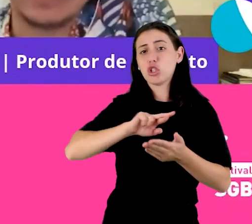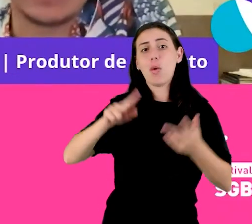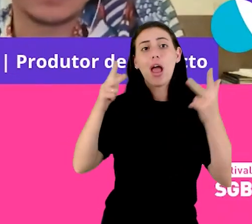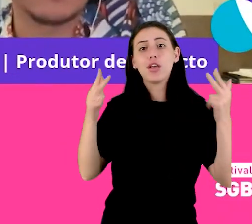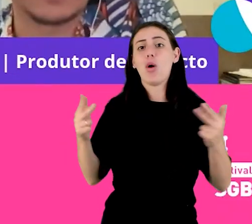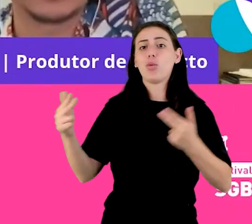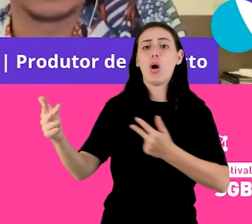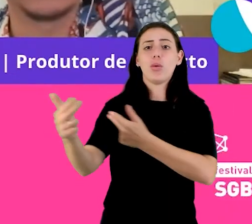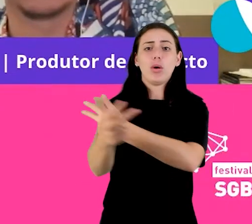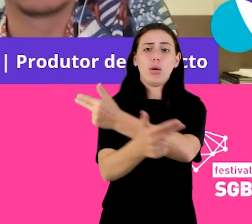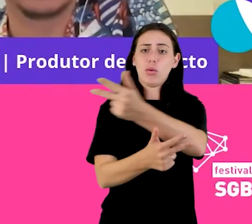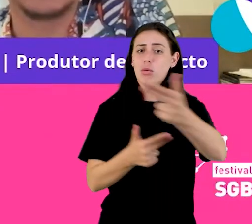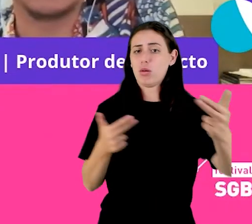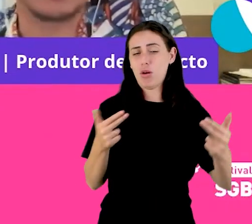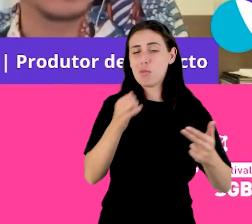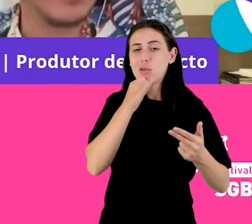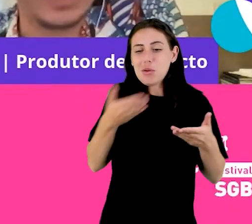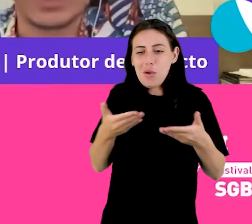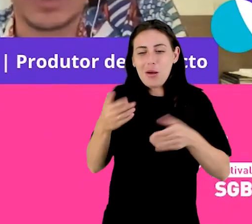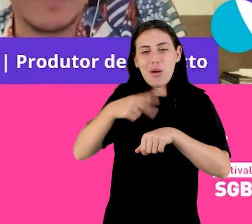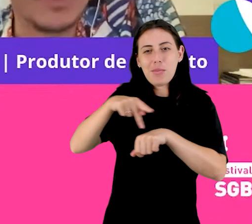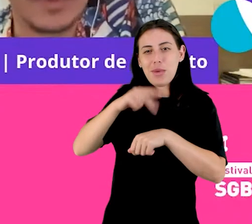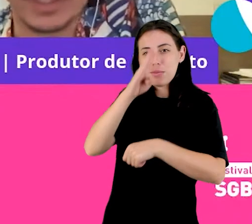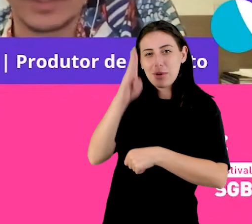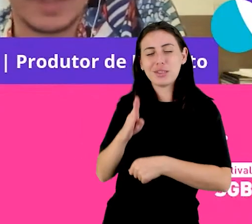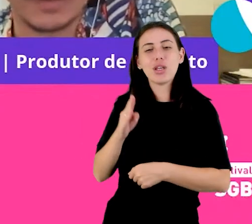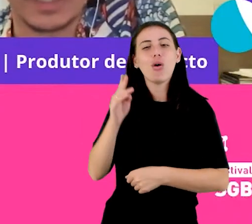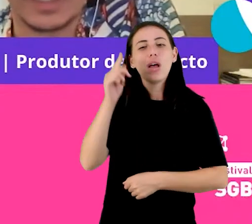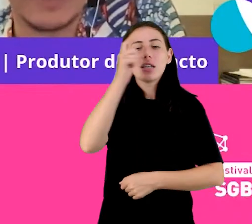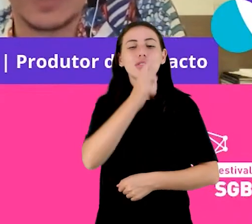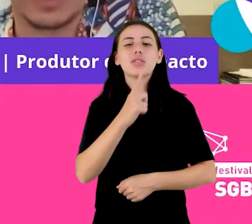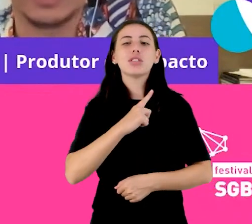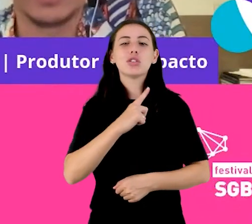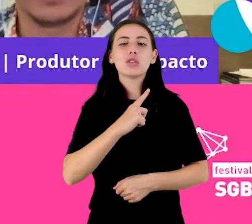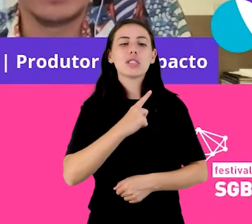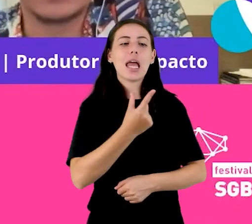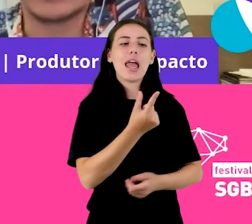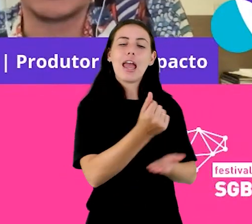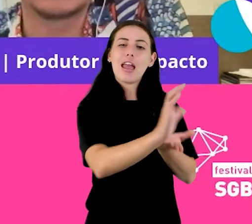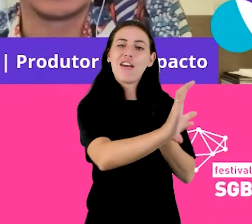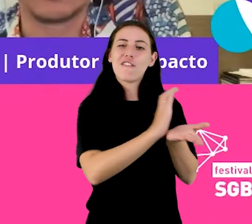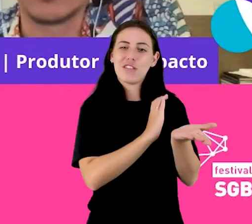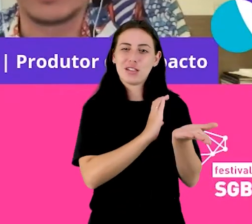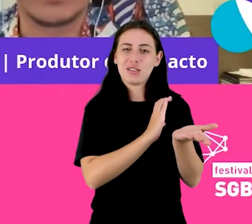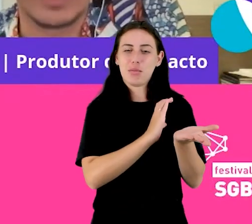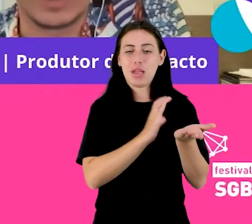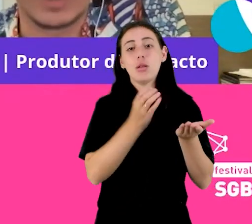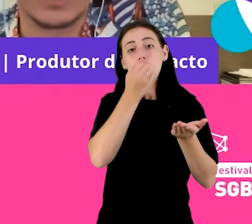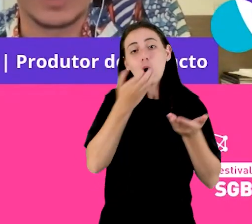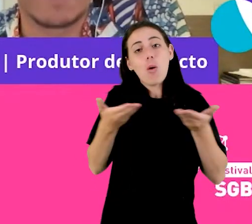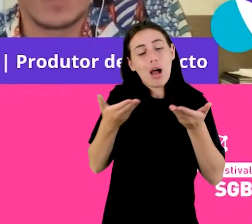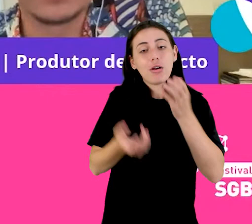aí é interessante até falar disso, assim, é um material riquíssimo, é muito importante o trabalho que está feito ali, e essa sistematização no mundo inteiro que